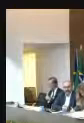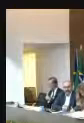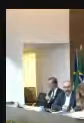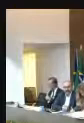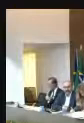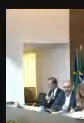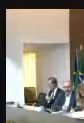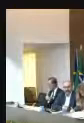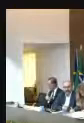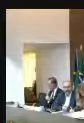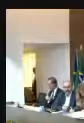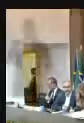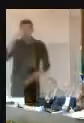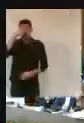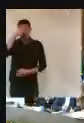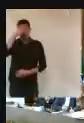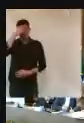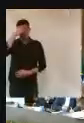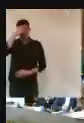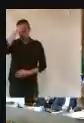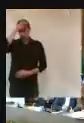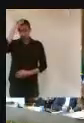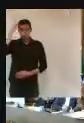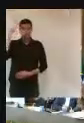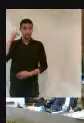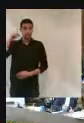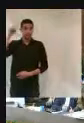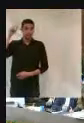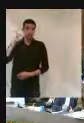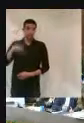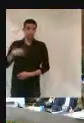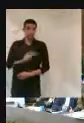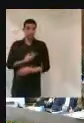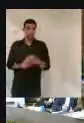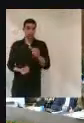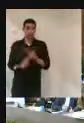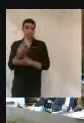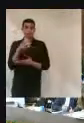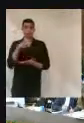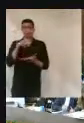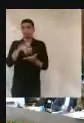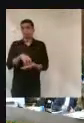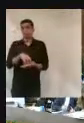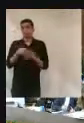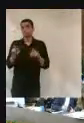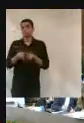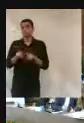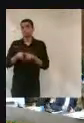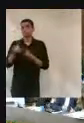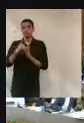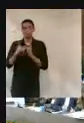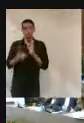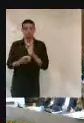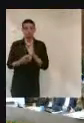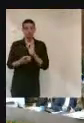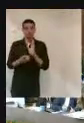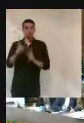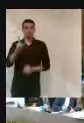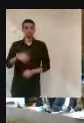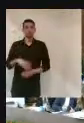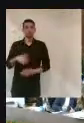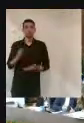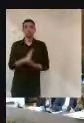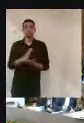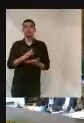foi criada a própria central e foi sancionado aí o decreto que destina o material dos órgãos públicos às